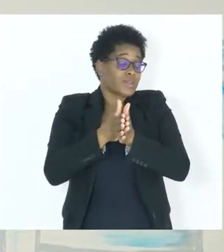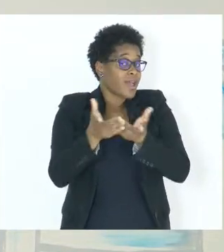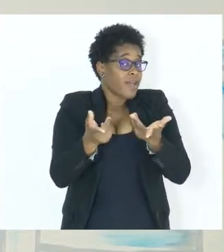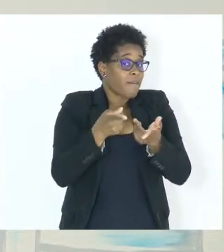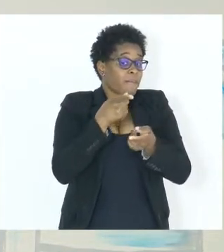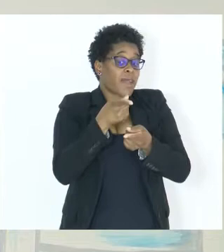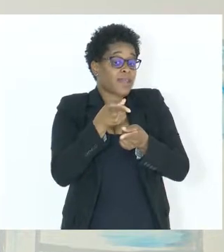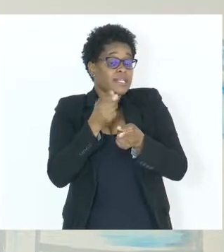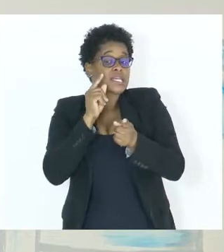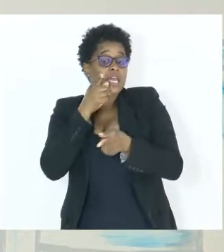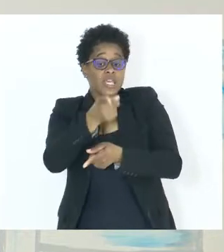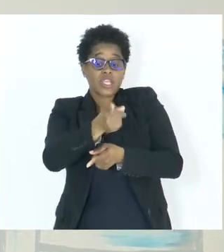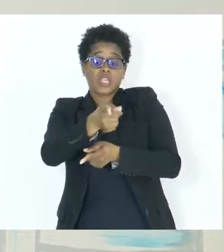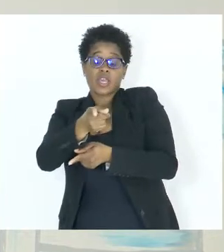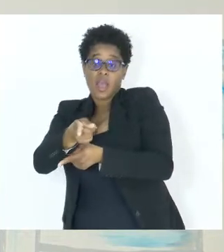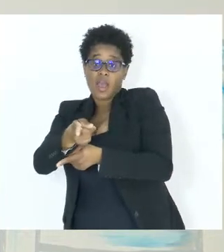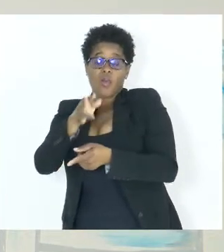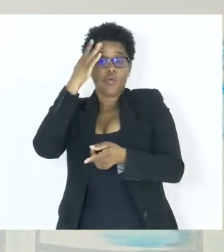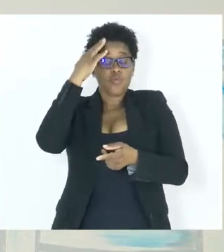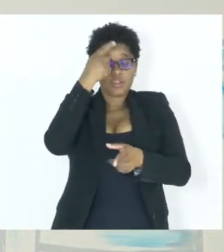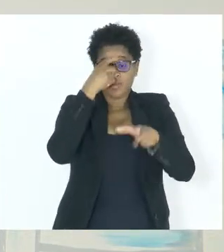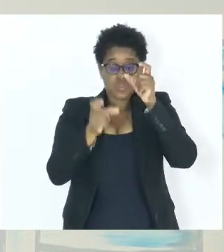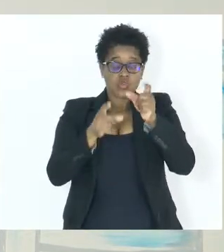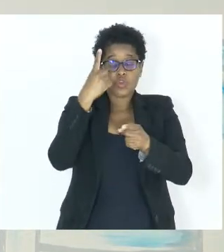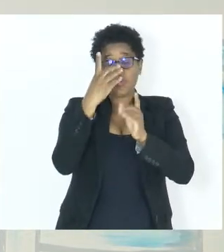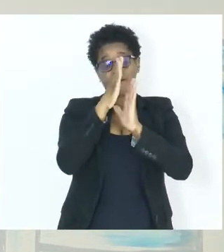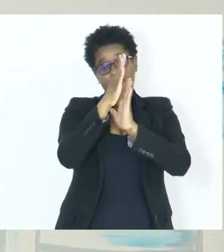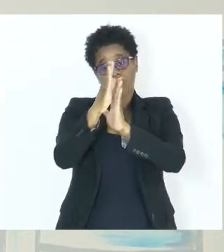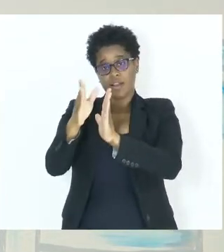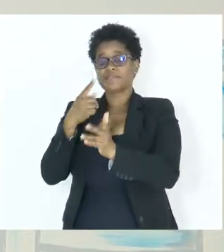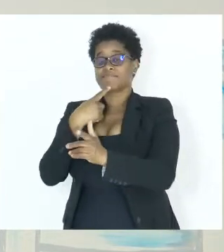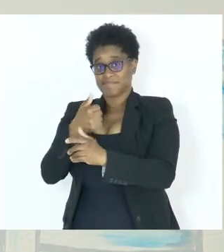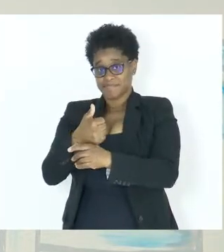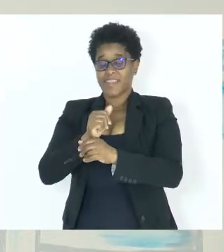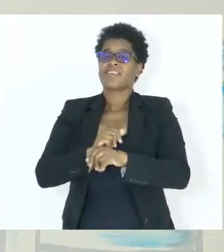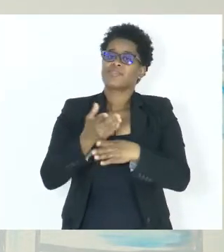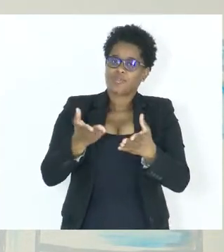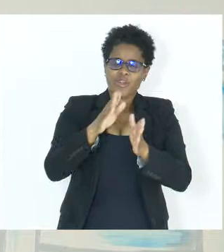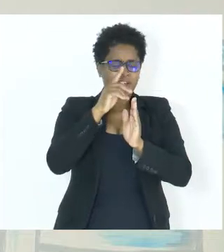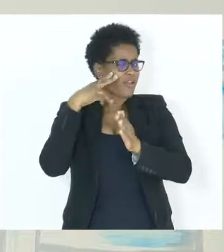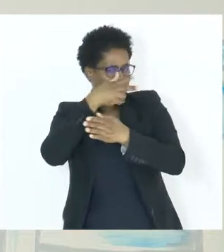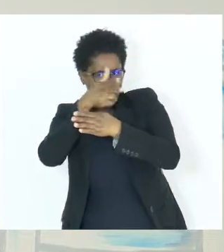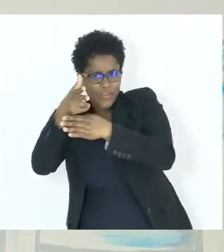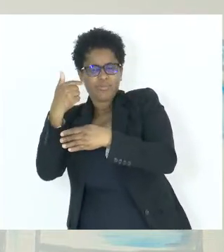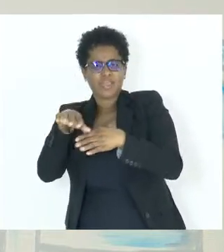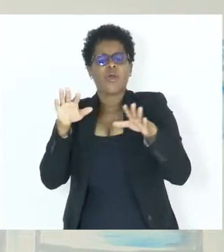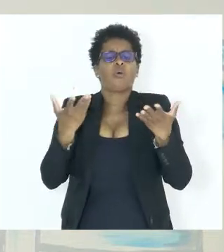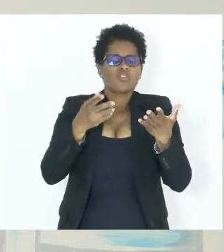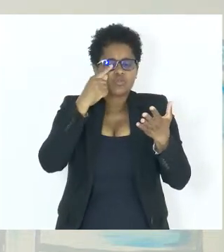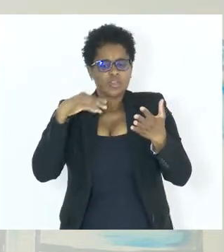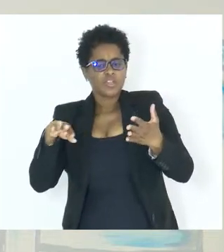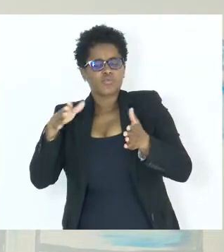para indicar números de pessoas numa fila. Muito bem. E naquele vídeo havia quantos meninos na